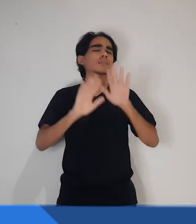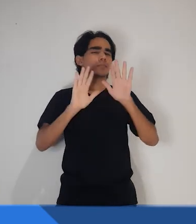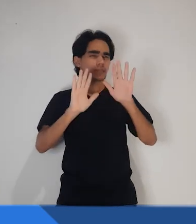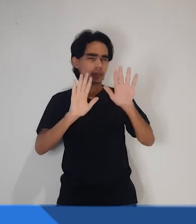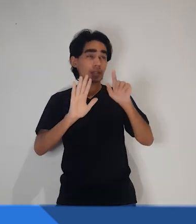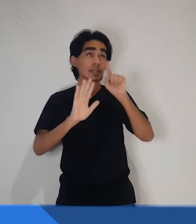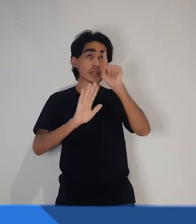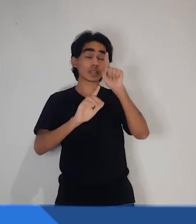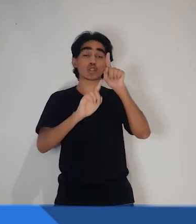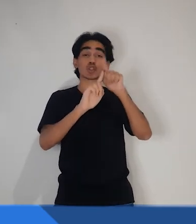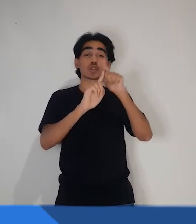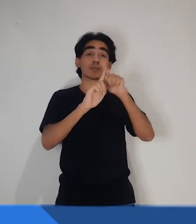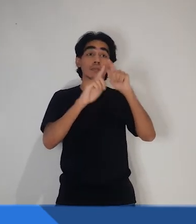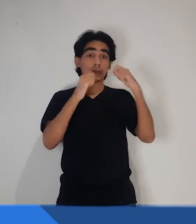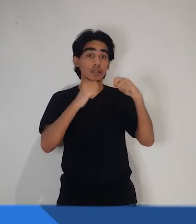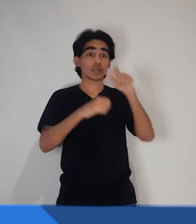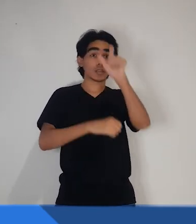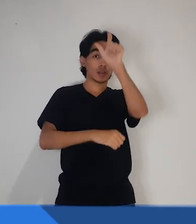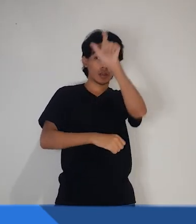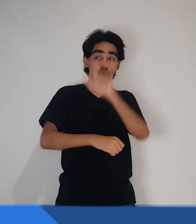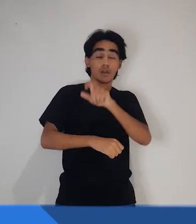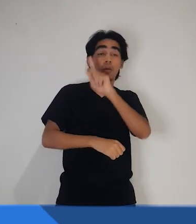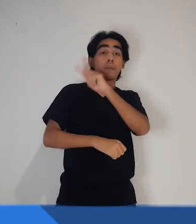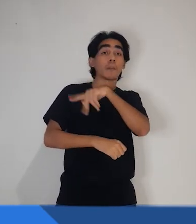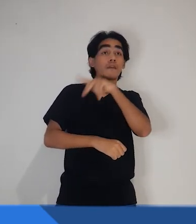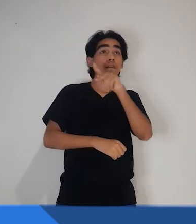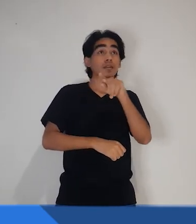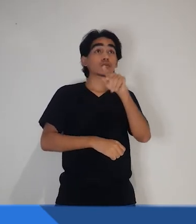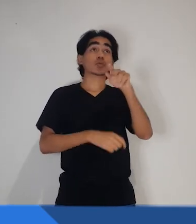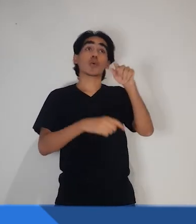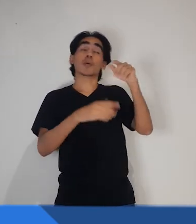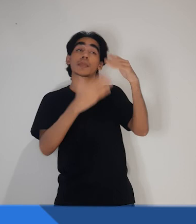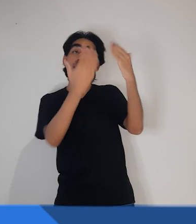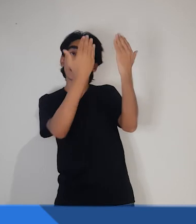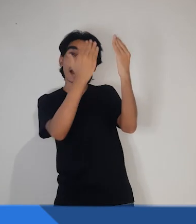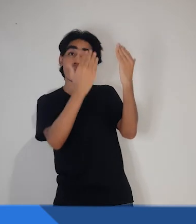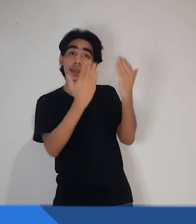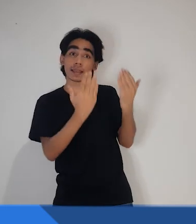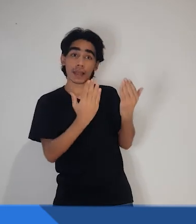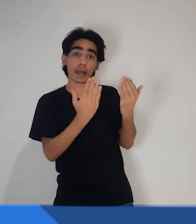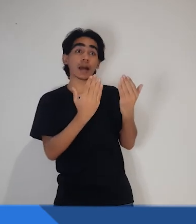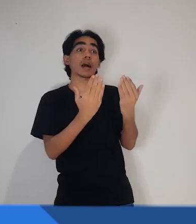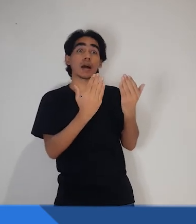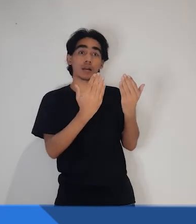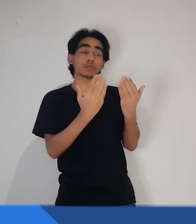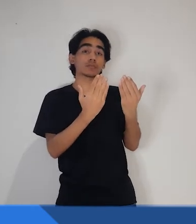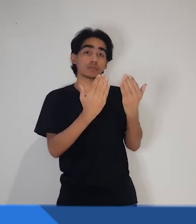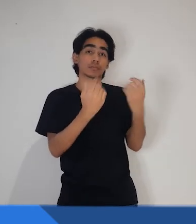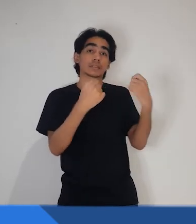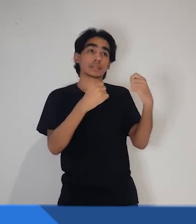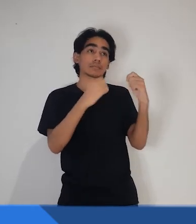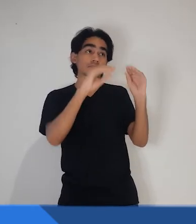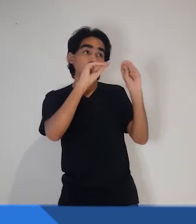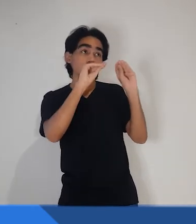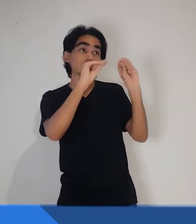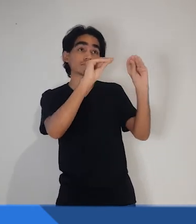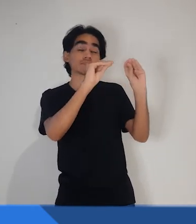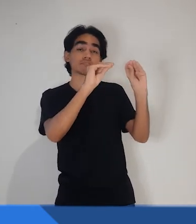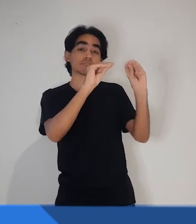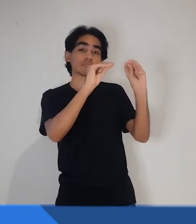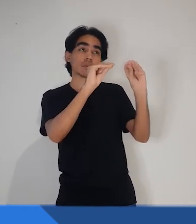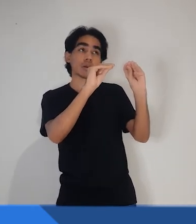precisa avaliá-la manualmente. Você precisa ler a questão, ler a resposta do estudante e depois dar a